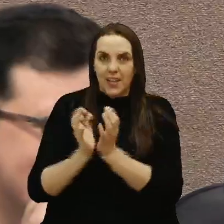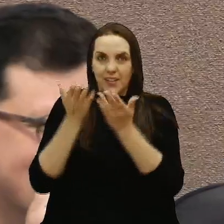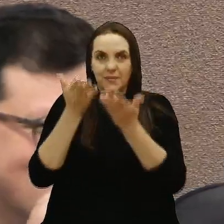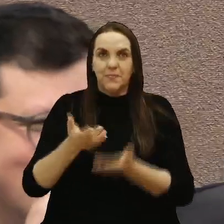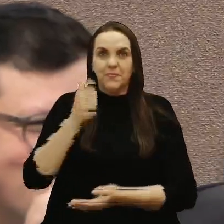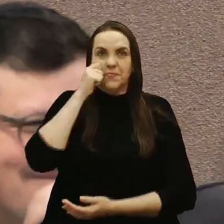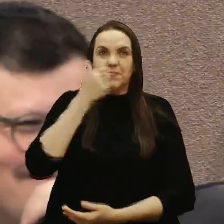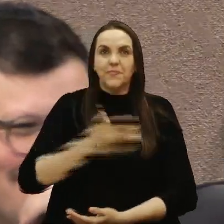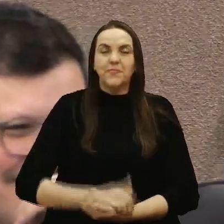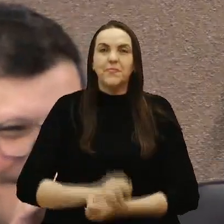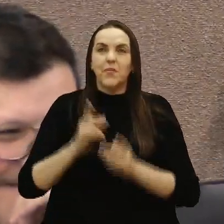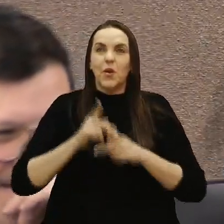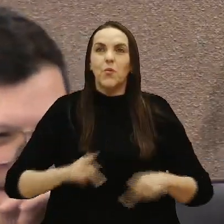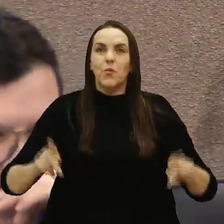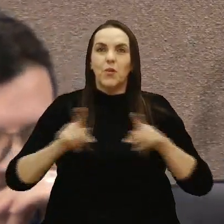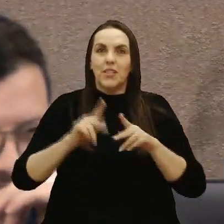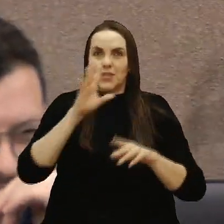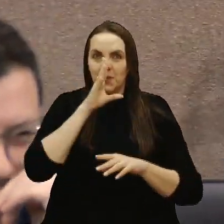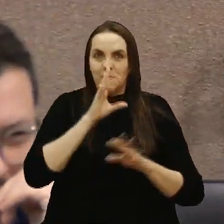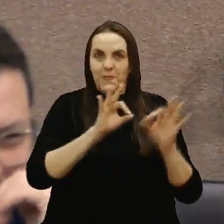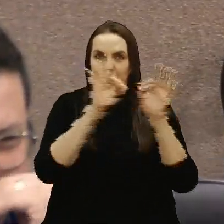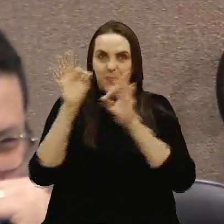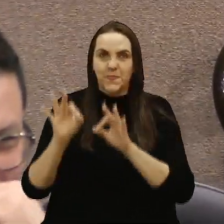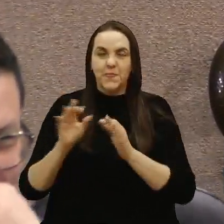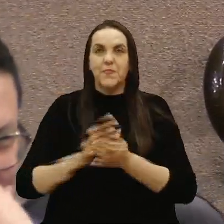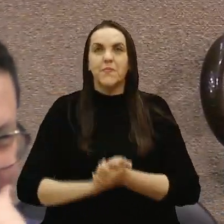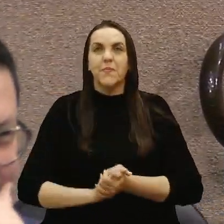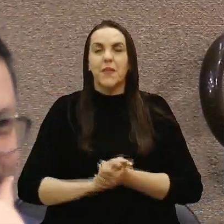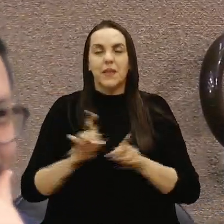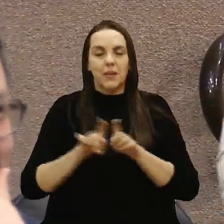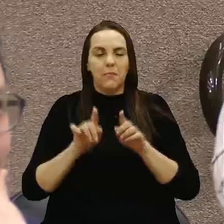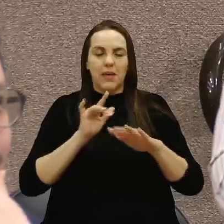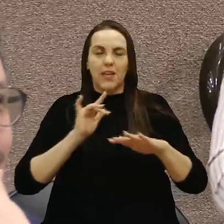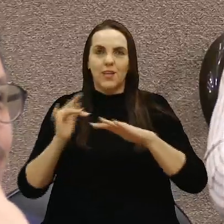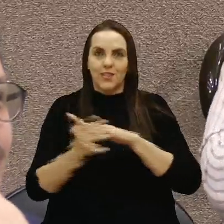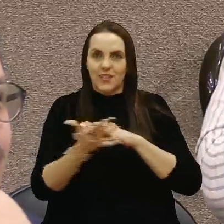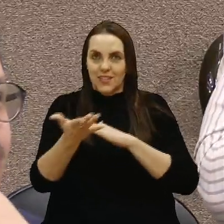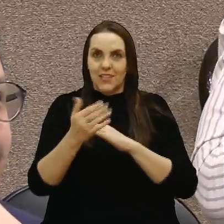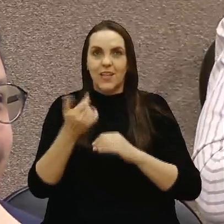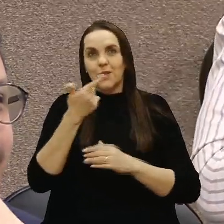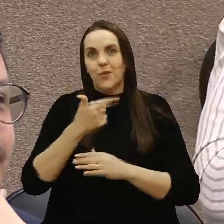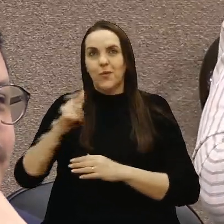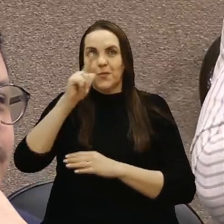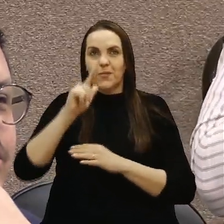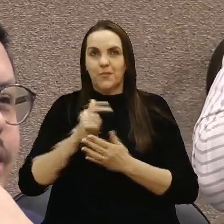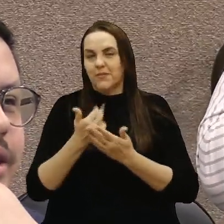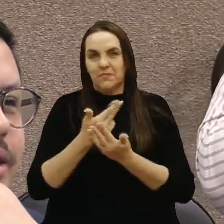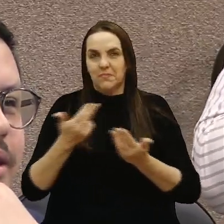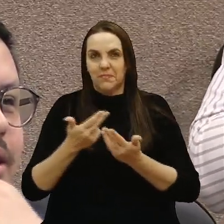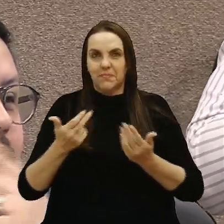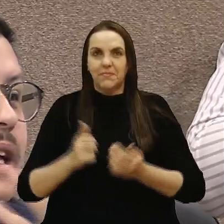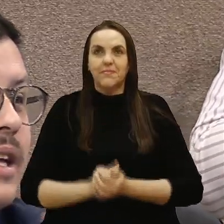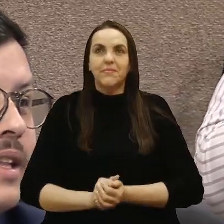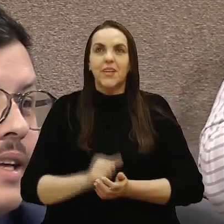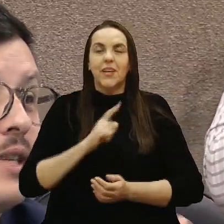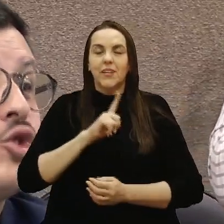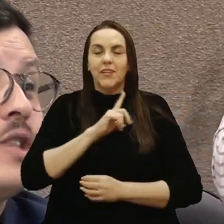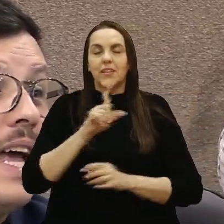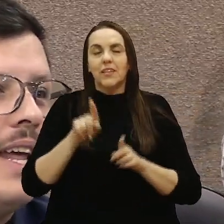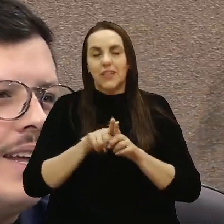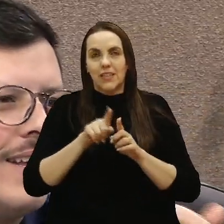presentes, população que nos assiste presencialmente, a todos que nos acompanham pelas redes sociais e outros dispositivos, gostaria de fazer um voto